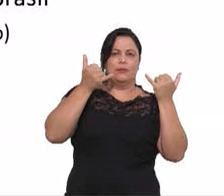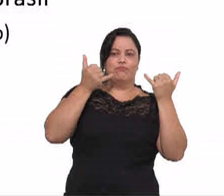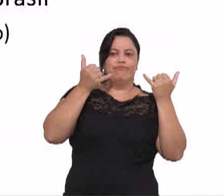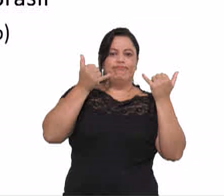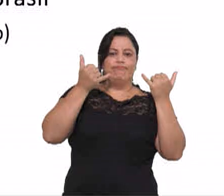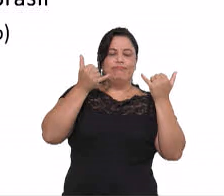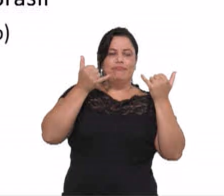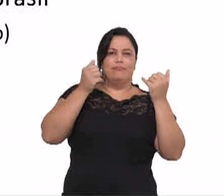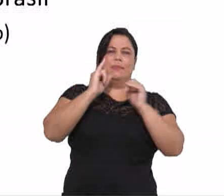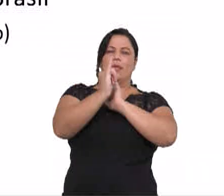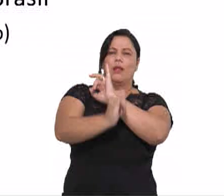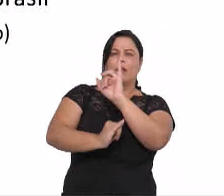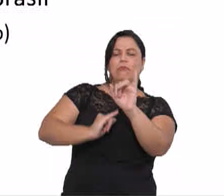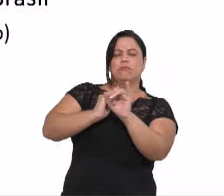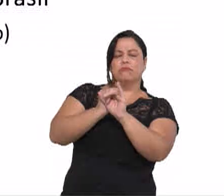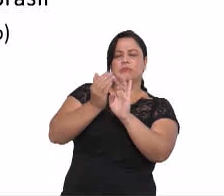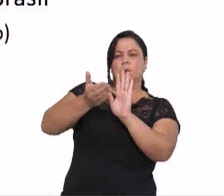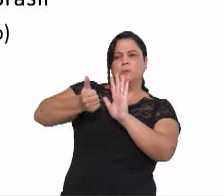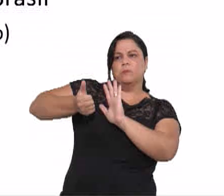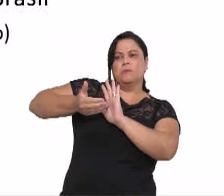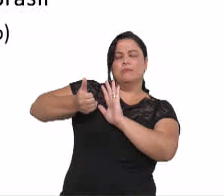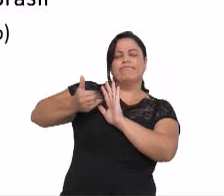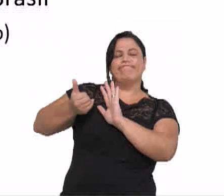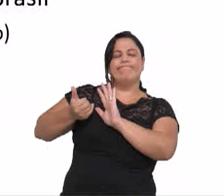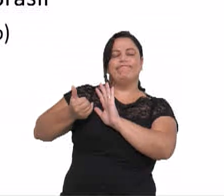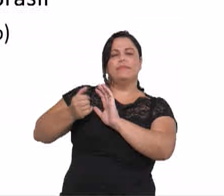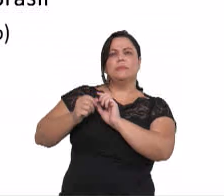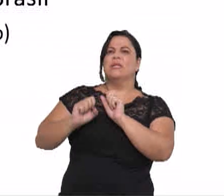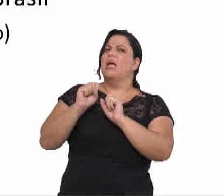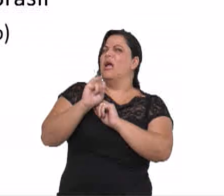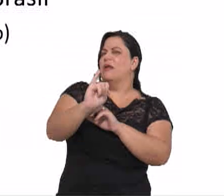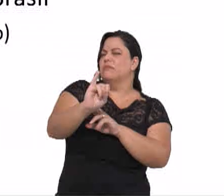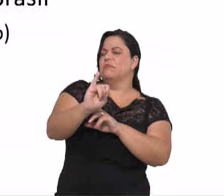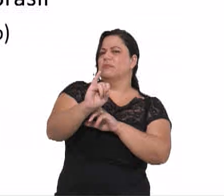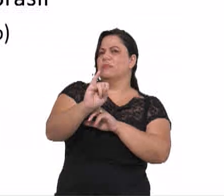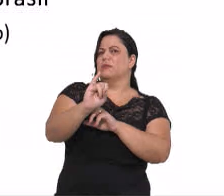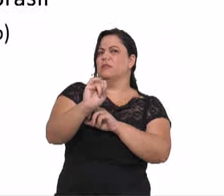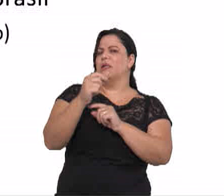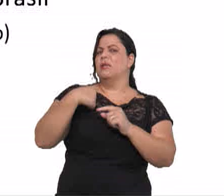se realmente os nossos representantes